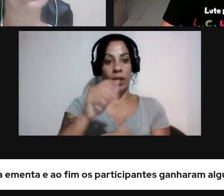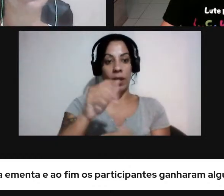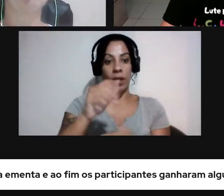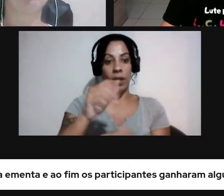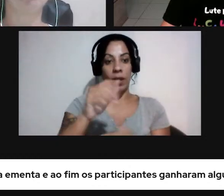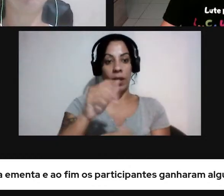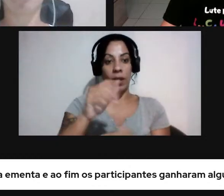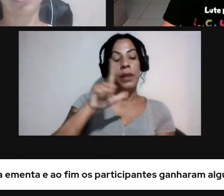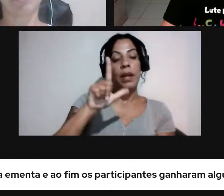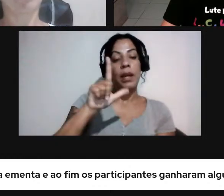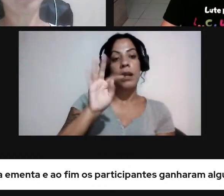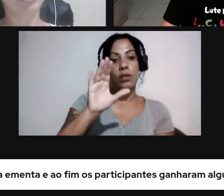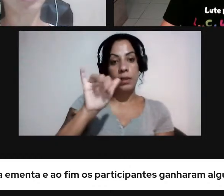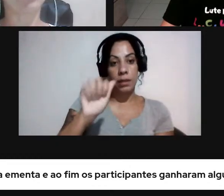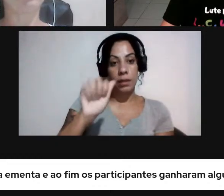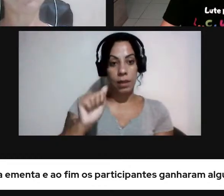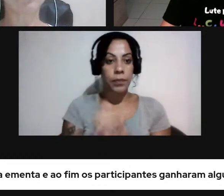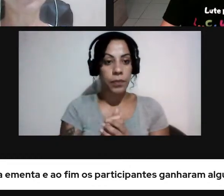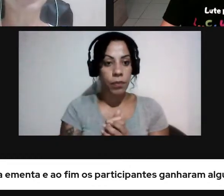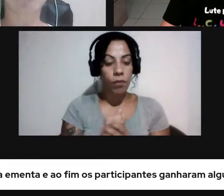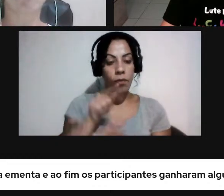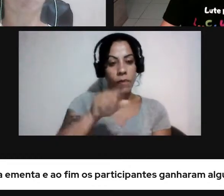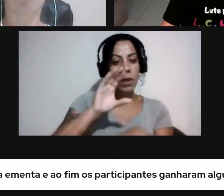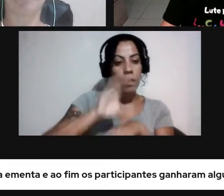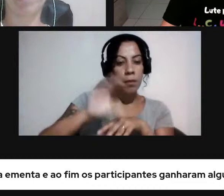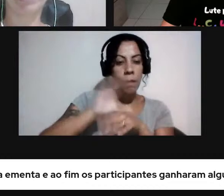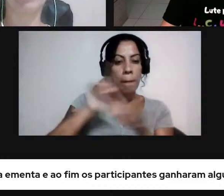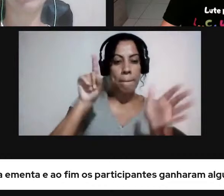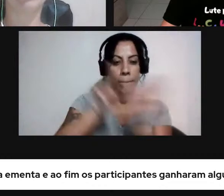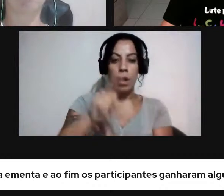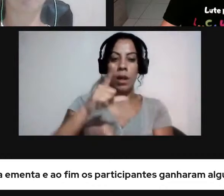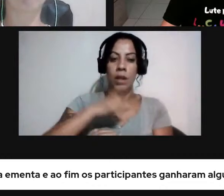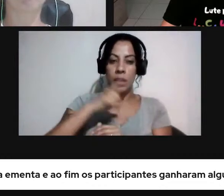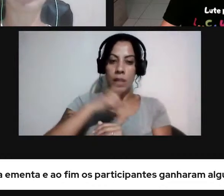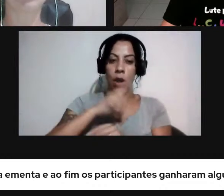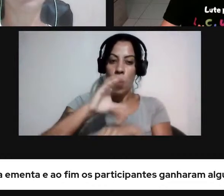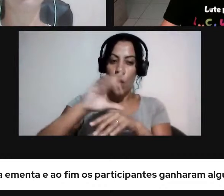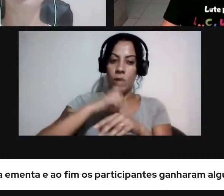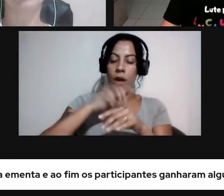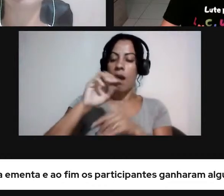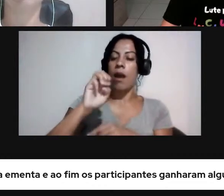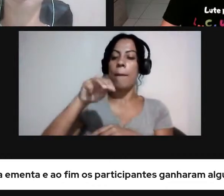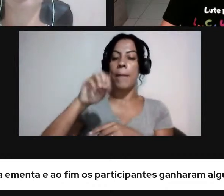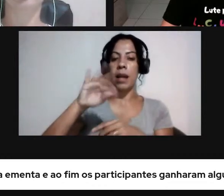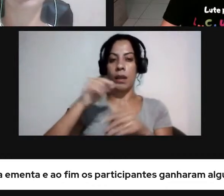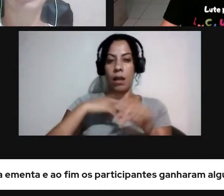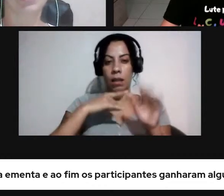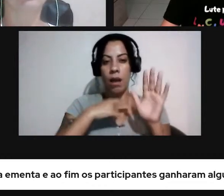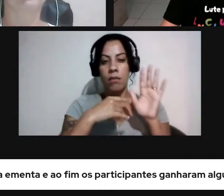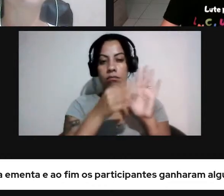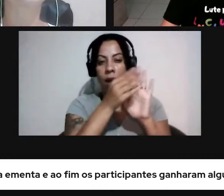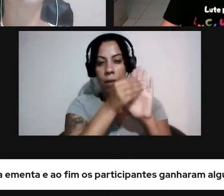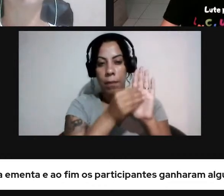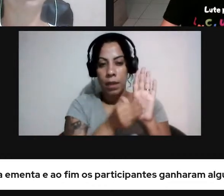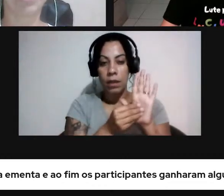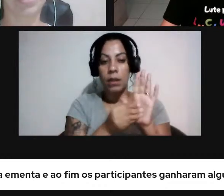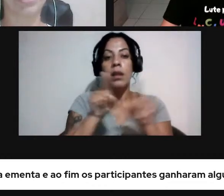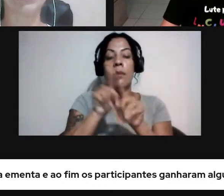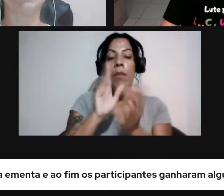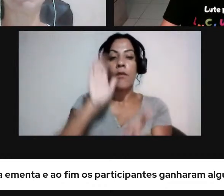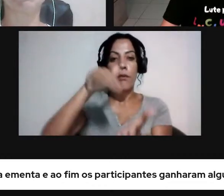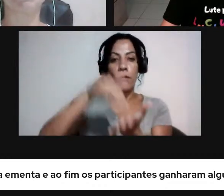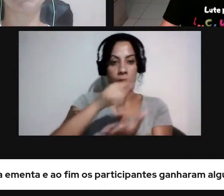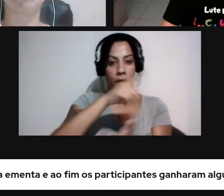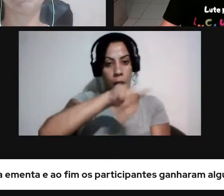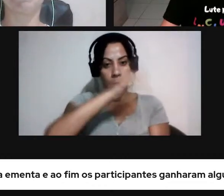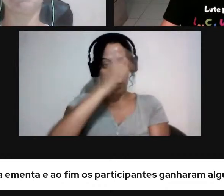Letícia perguntando, o curso teve alguma ementa e, ao fim, os participantes ganharam algum